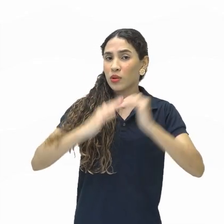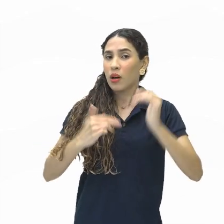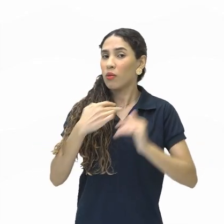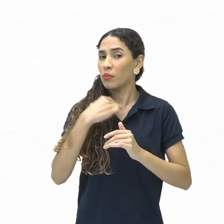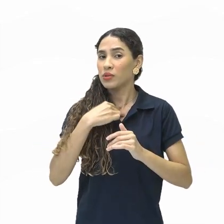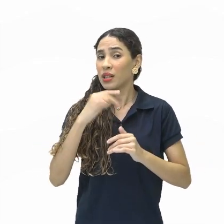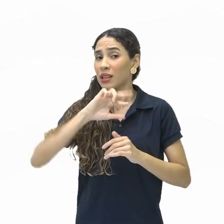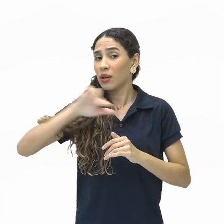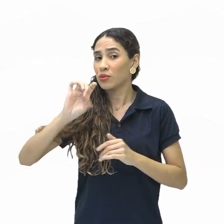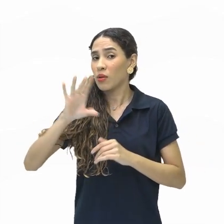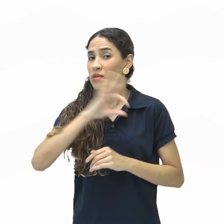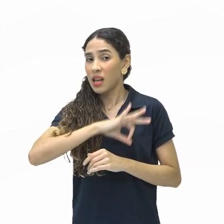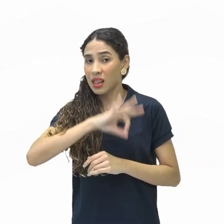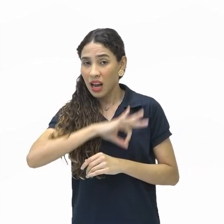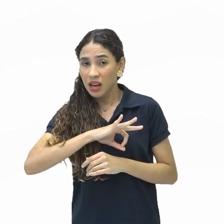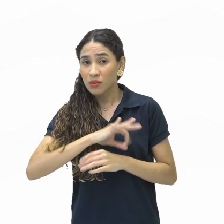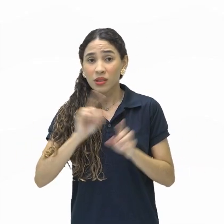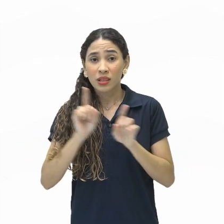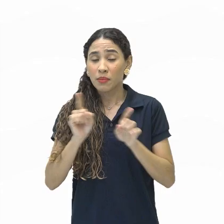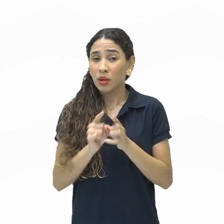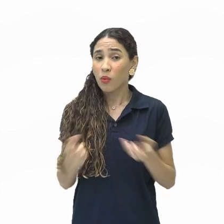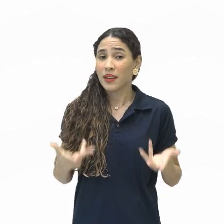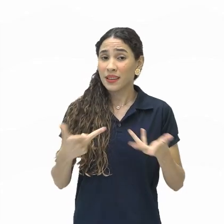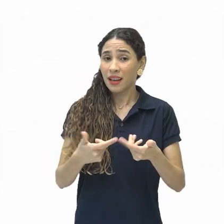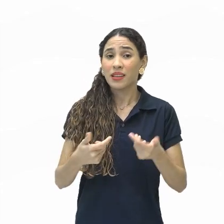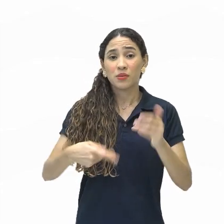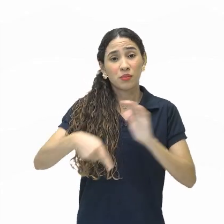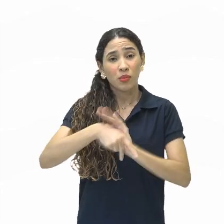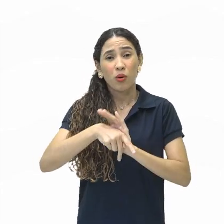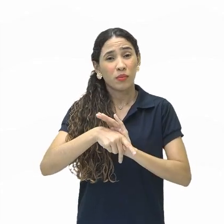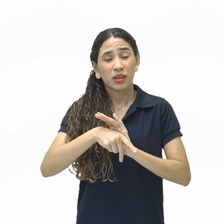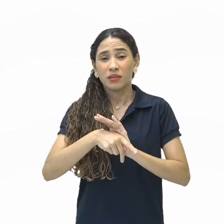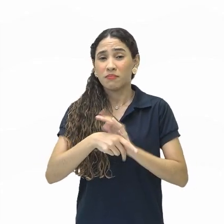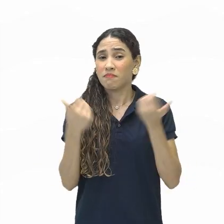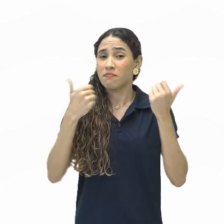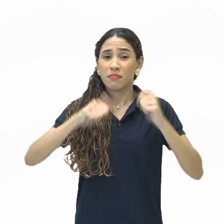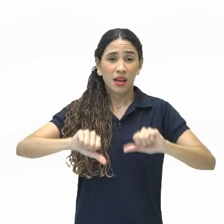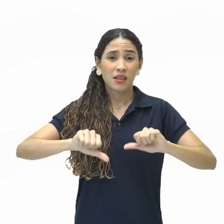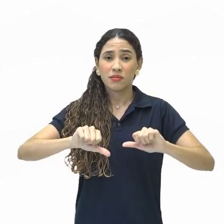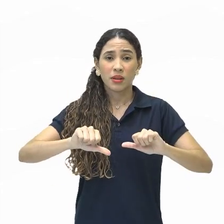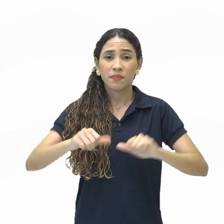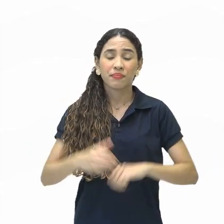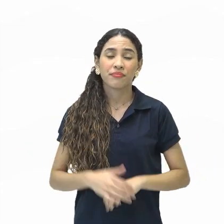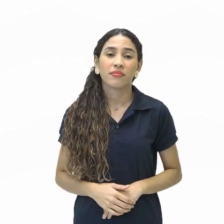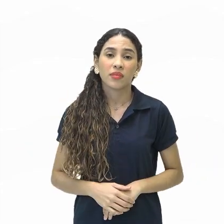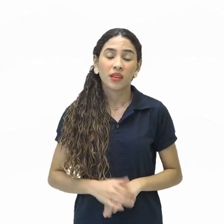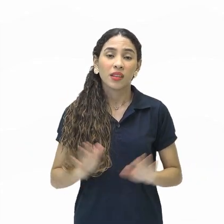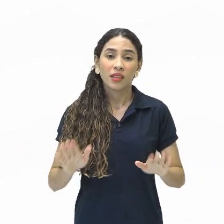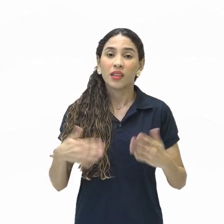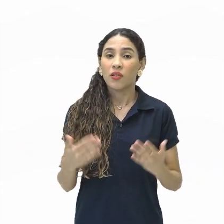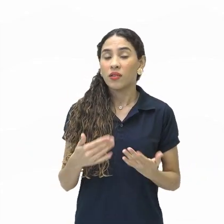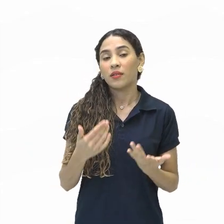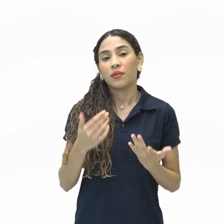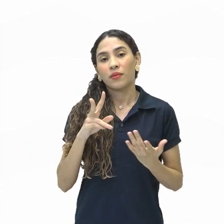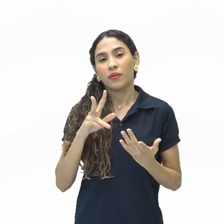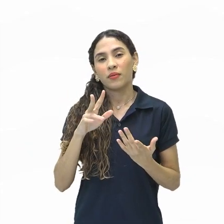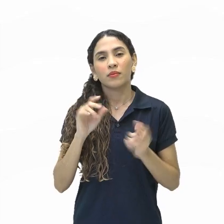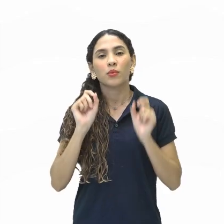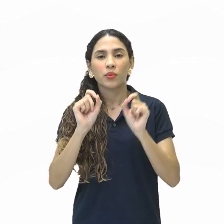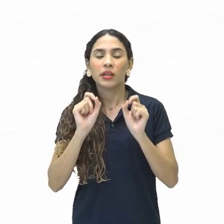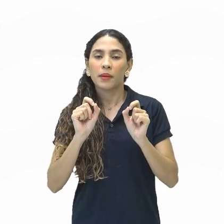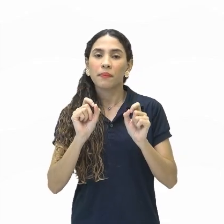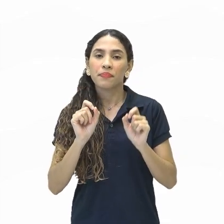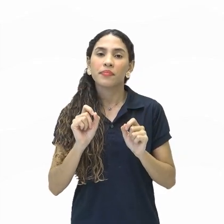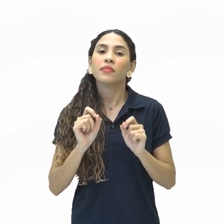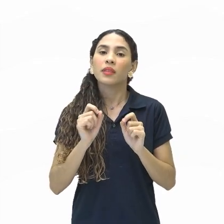só o salário, as próprias condições de trabalho eram muito precárias, né? Então, isso foi,